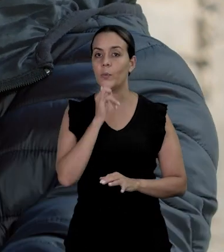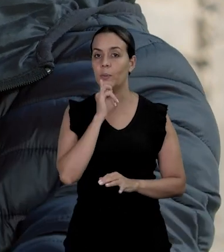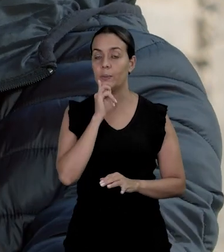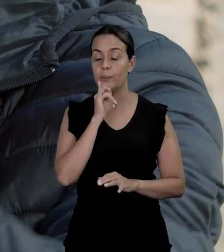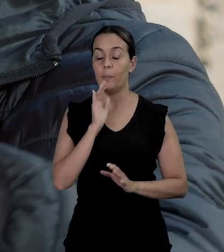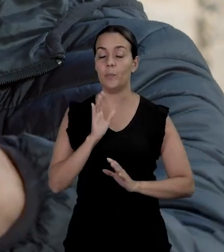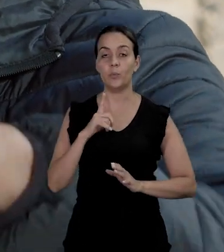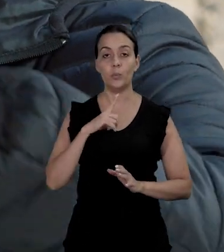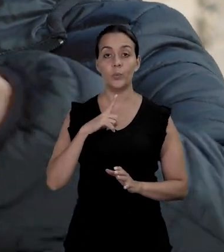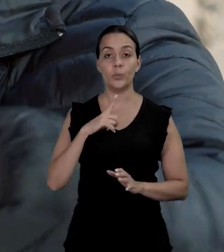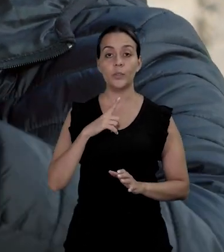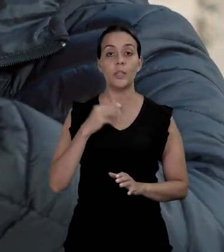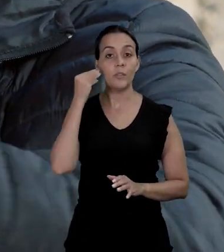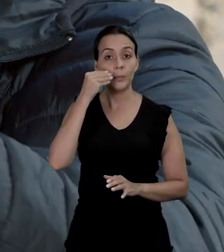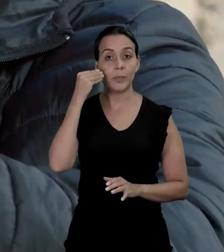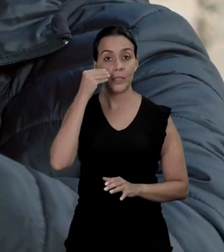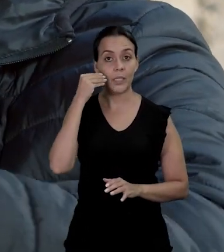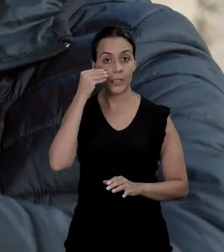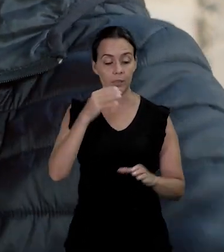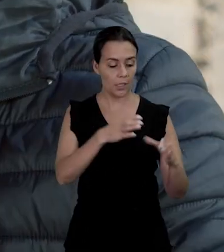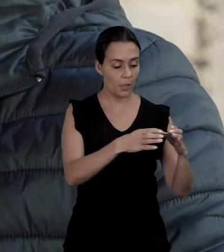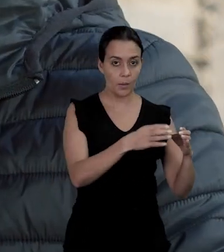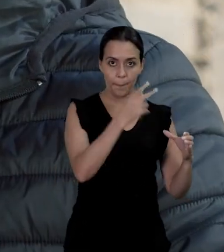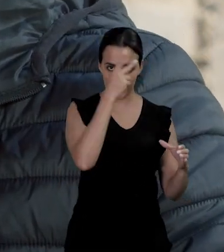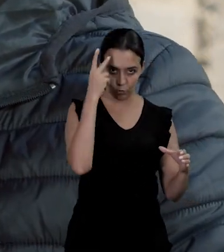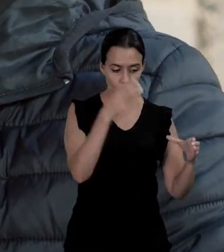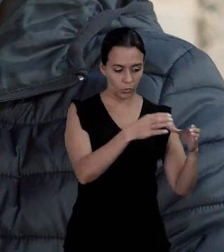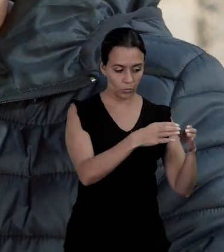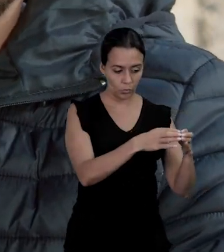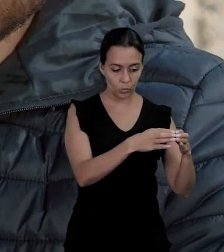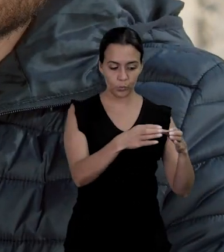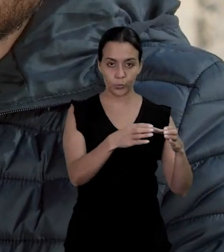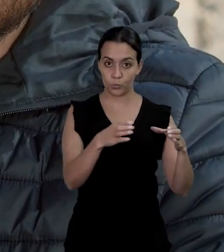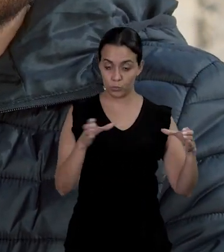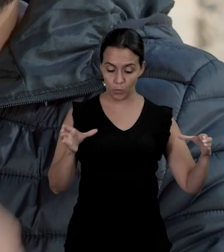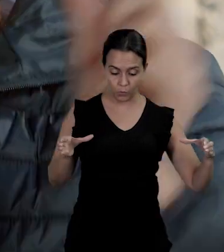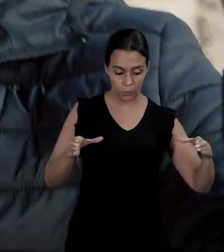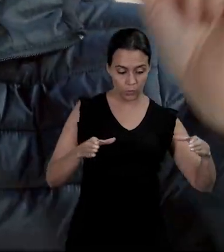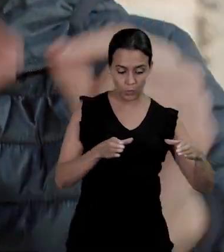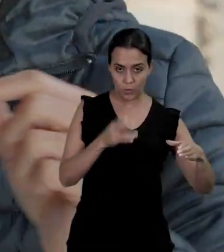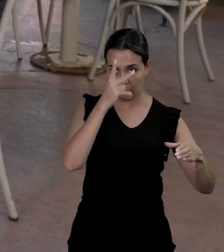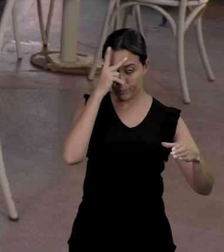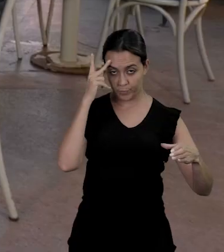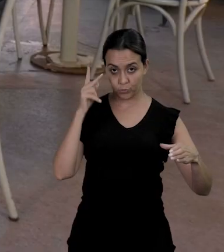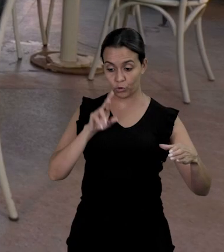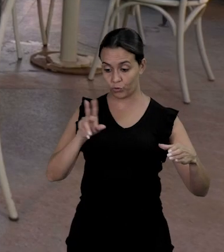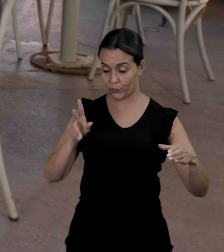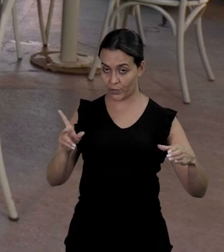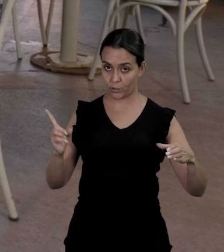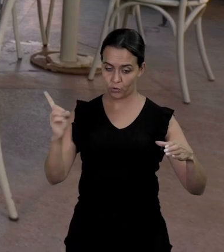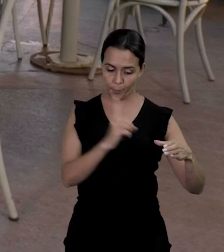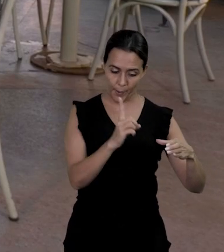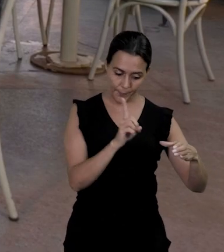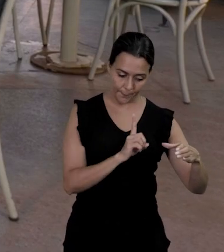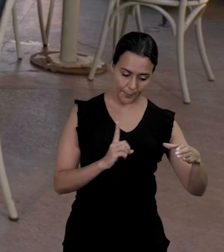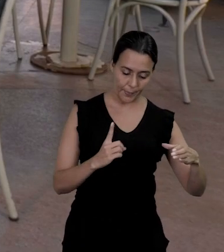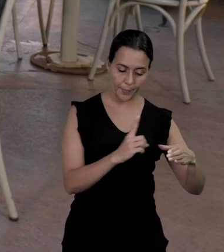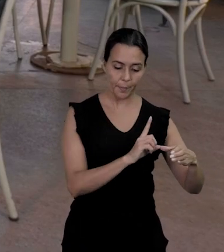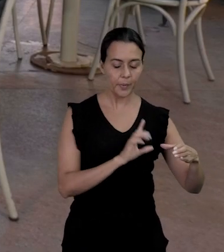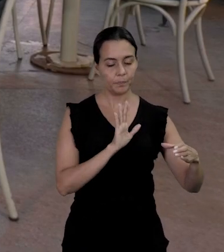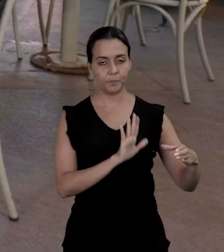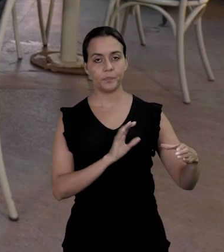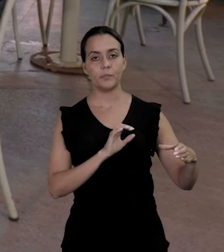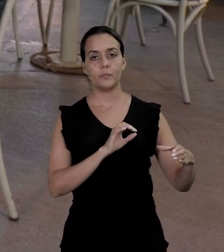mesmo experimento. Que era uma ilha que a pessoa tinha que fazer coisas. Só que num experimento, o sol do metaverso, do ambiente